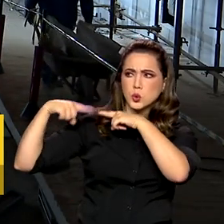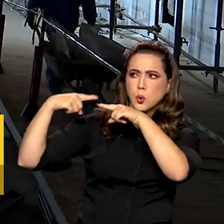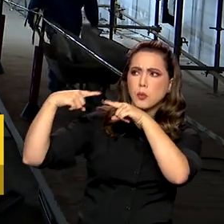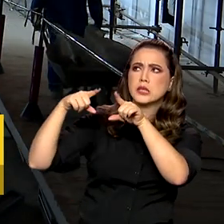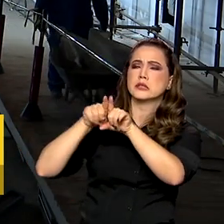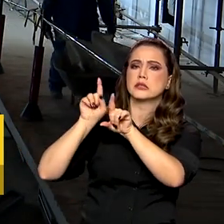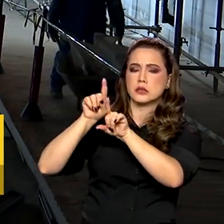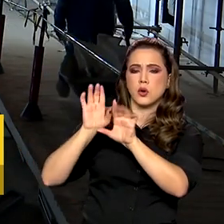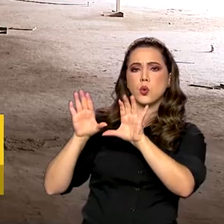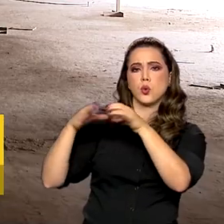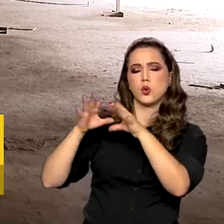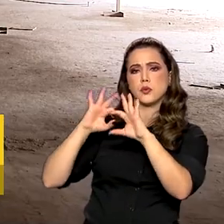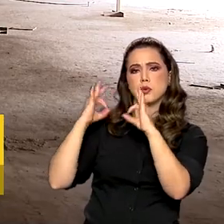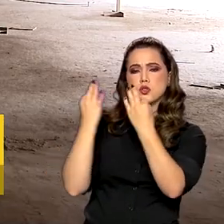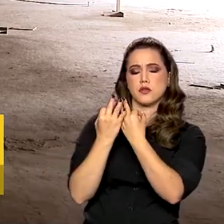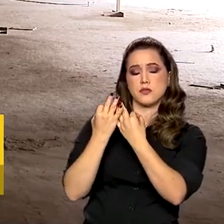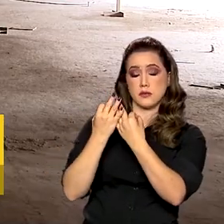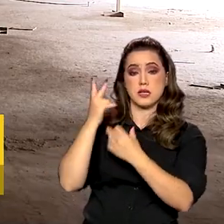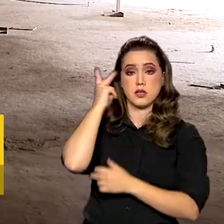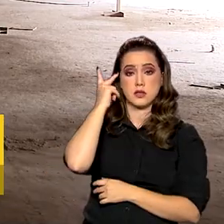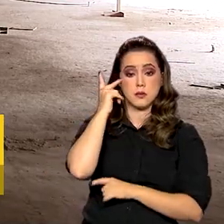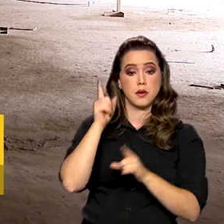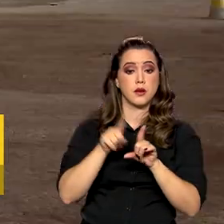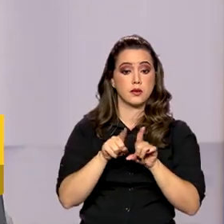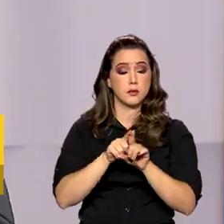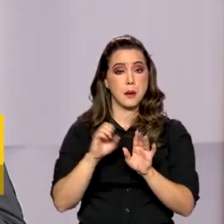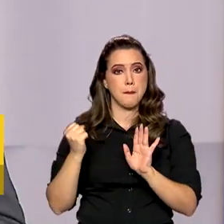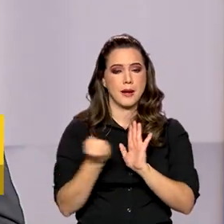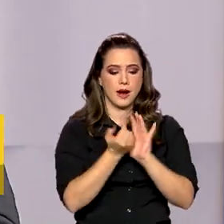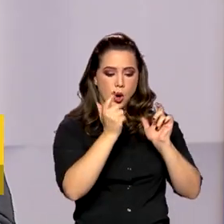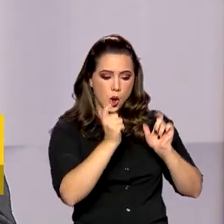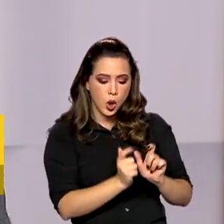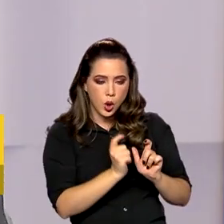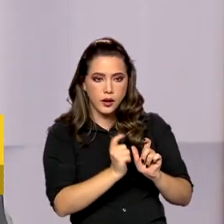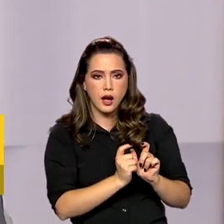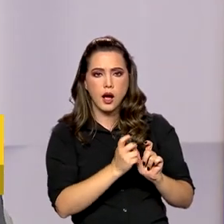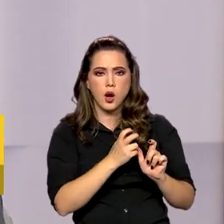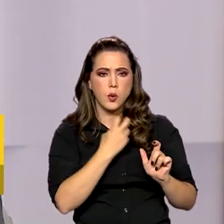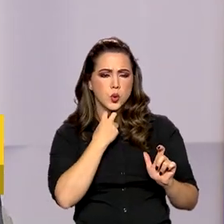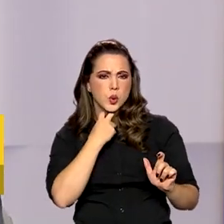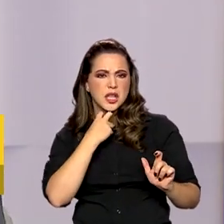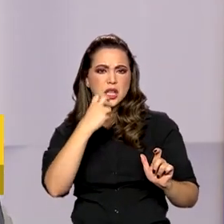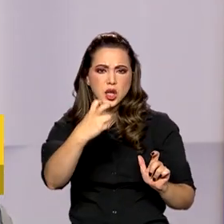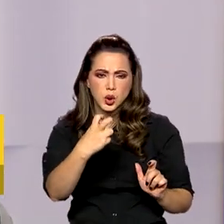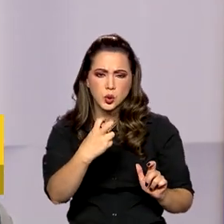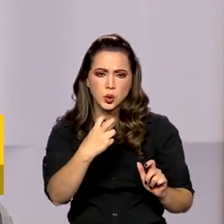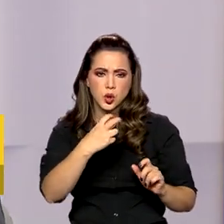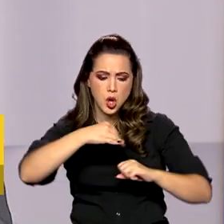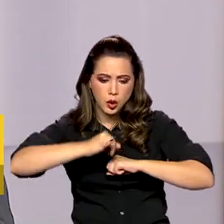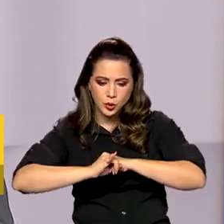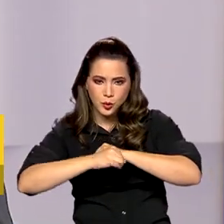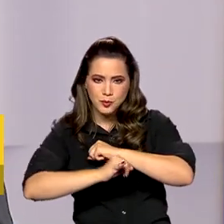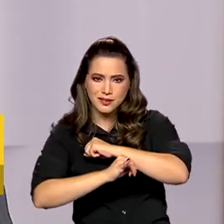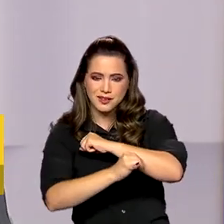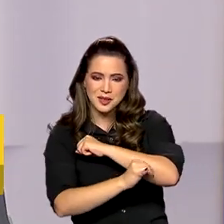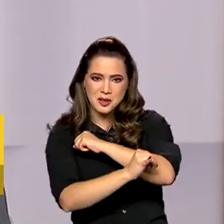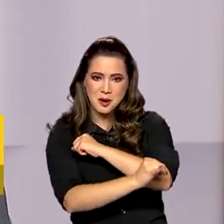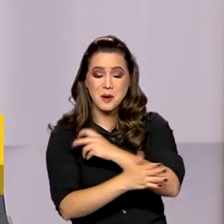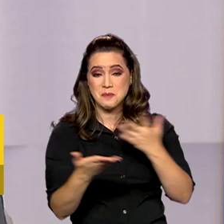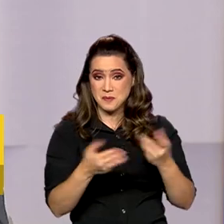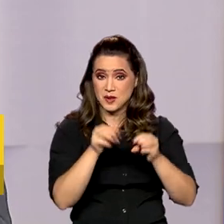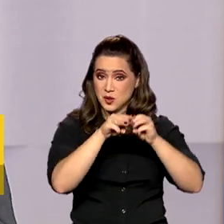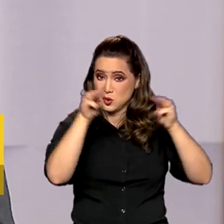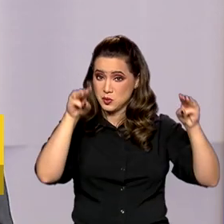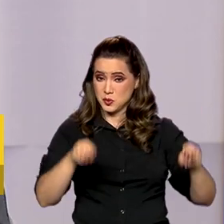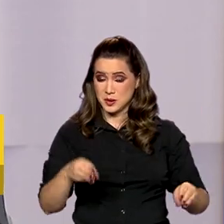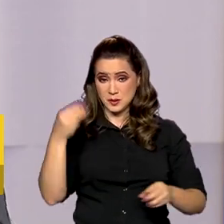o local em que o grito ocorreu. O 7 de setembro foi às margens do Ipiranga, o Museu do Ipiranga, hoje Museu Paulista o nome,